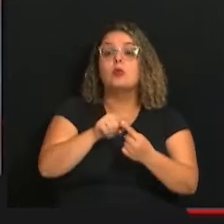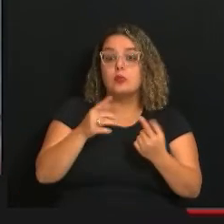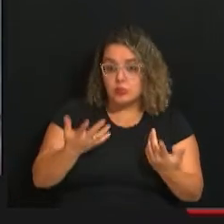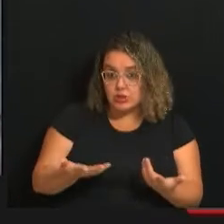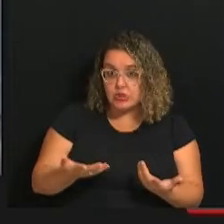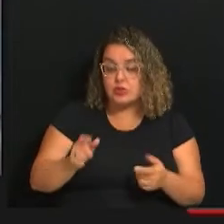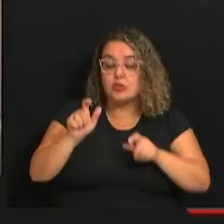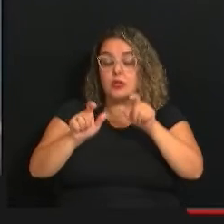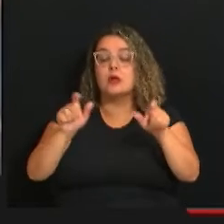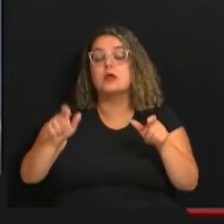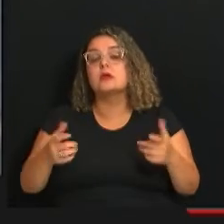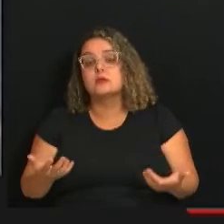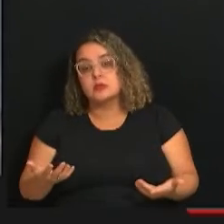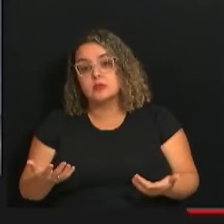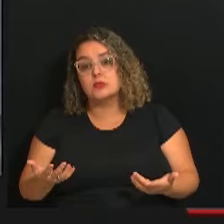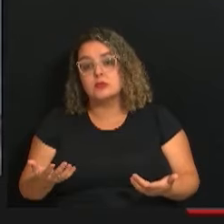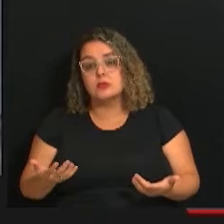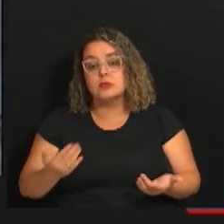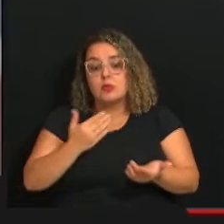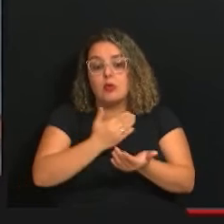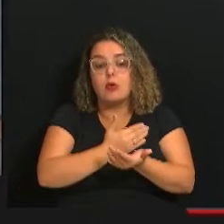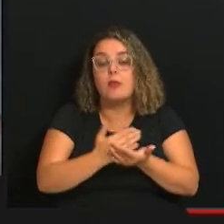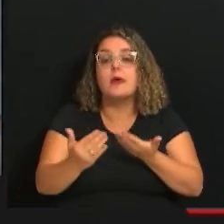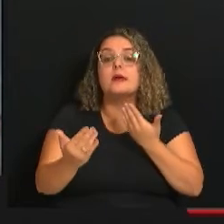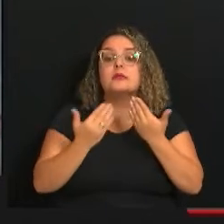é que as pessoas se identifiquem